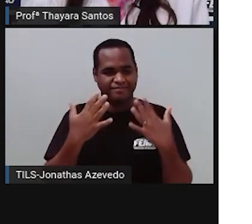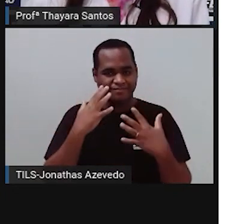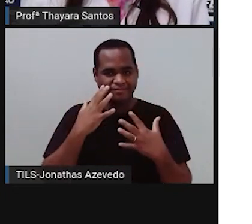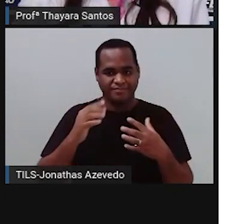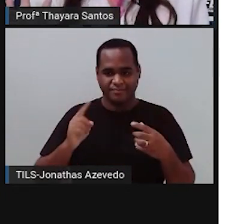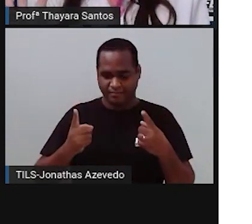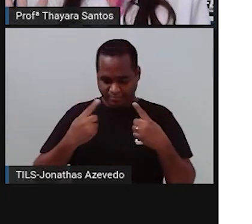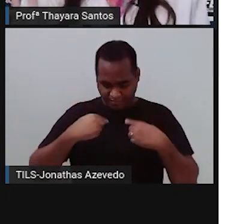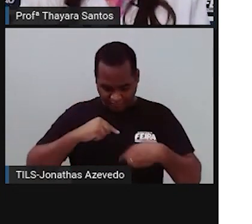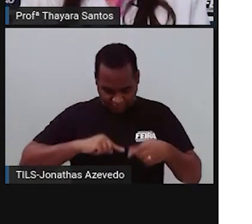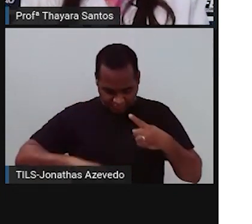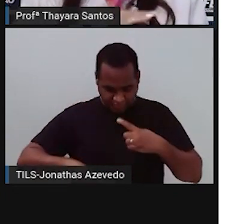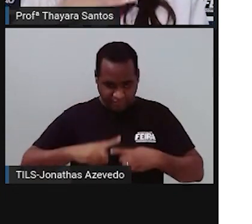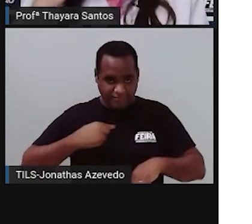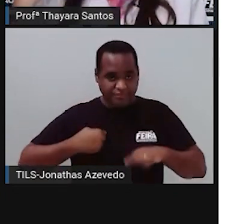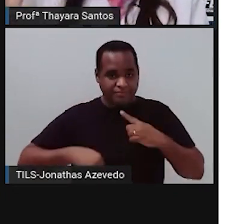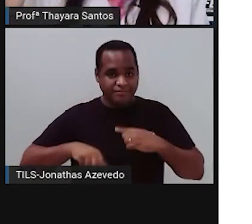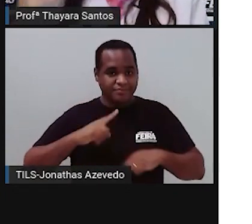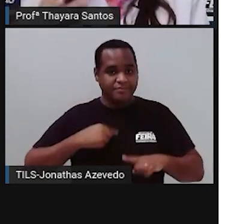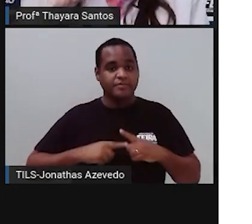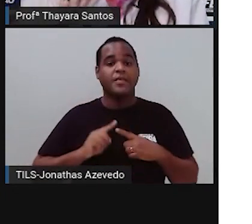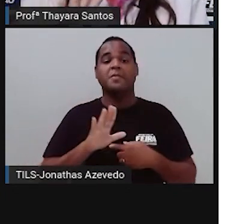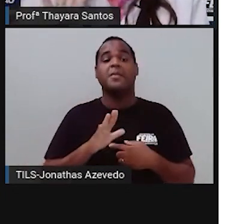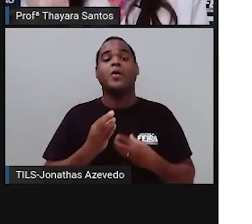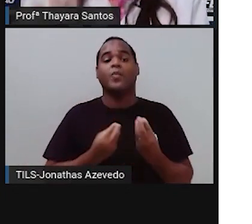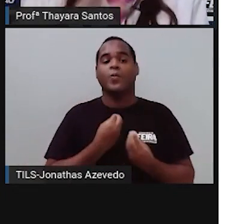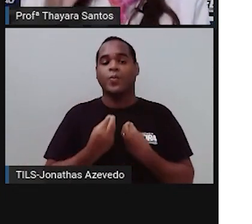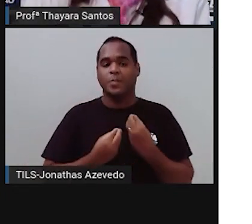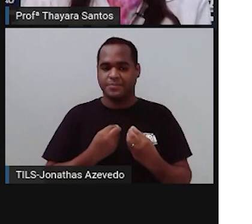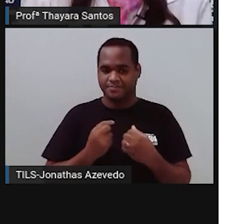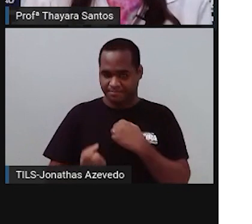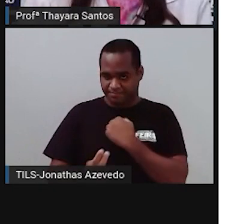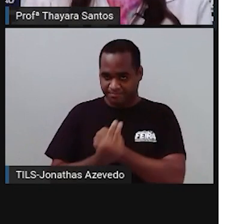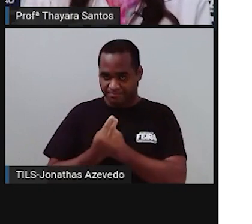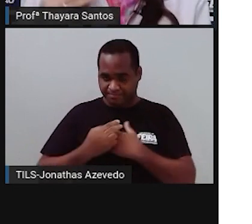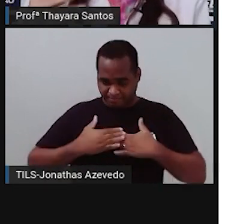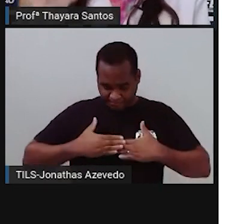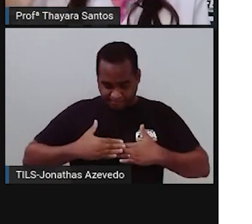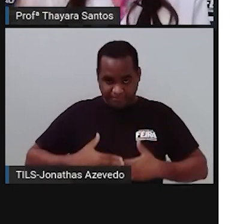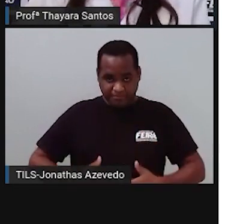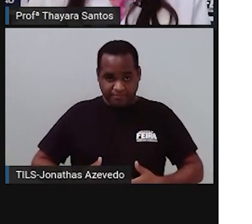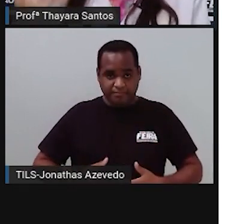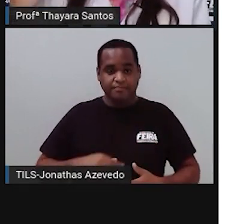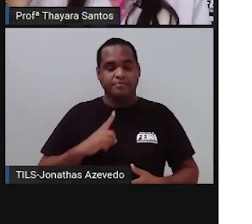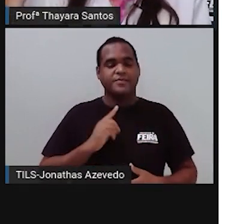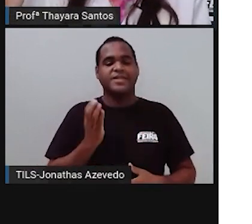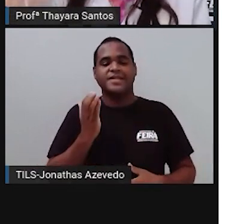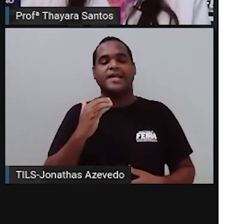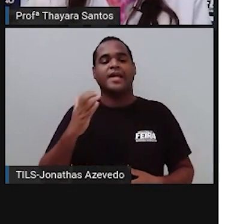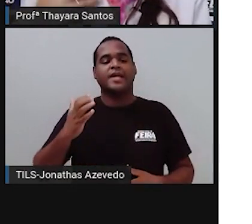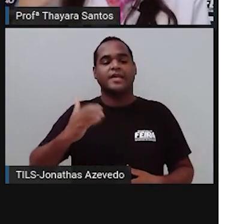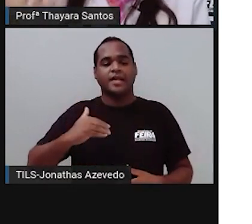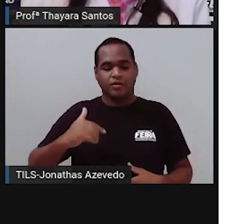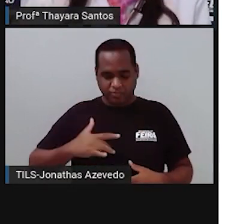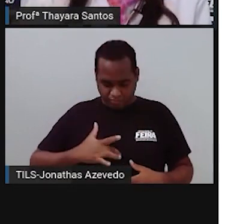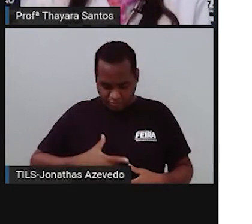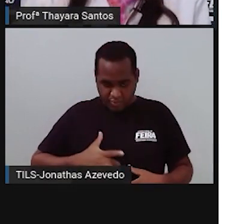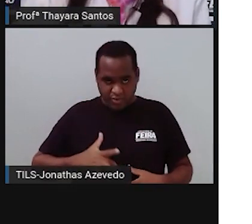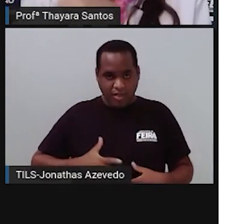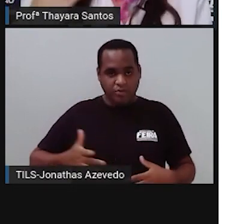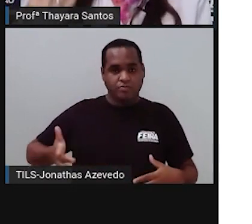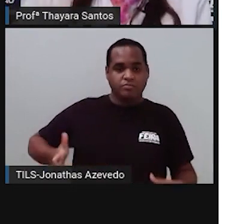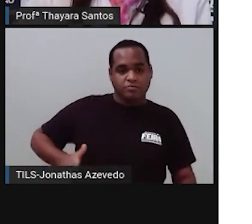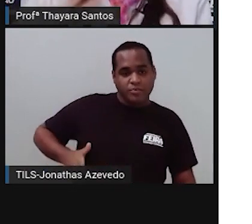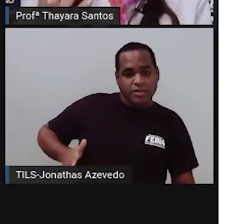digestório. Então, o revestimento, o tecido epitelial de revestimento do estômago, do